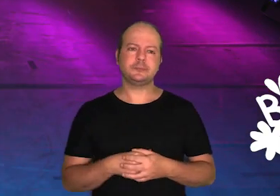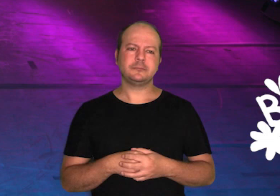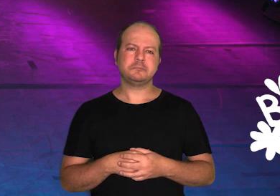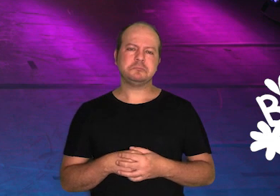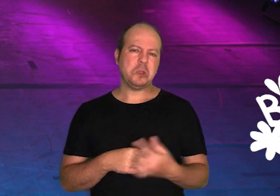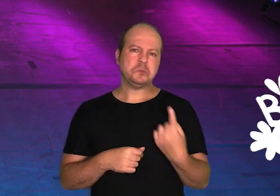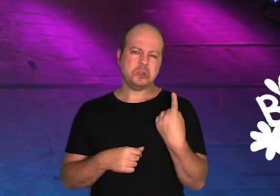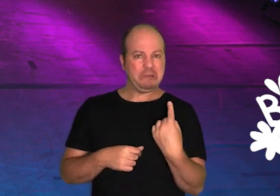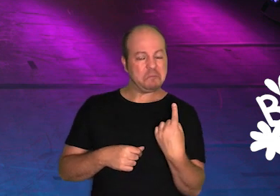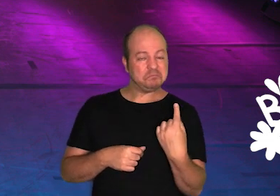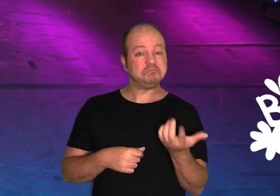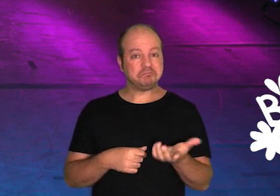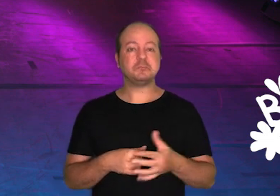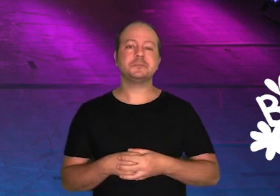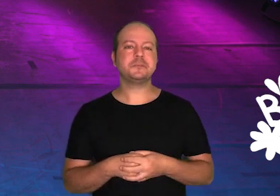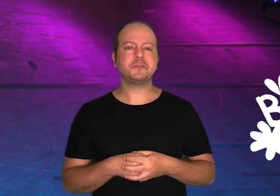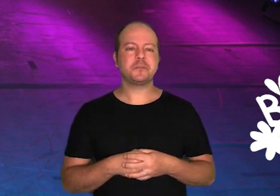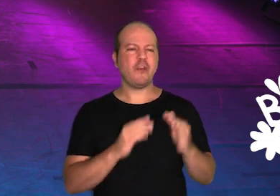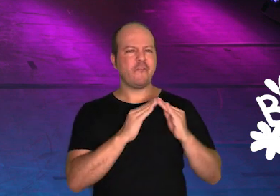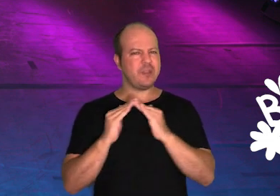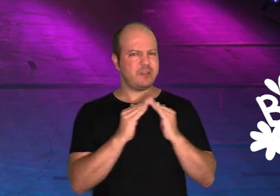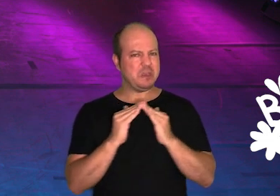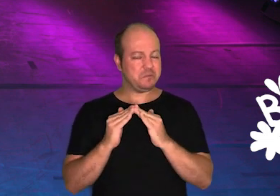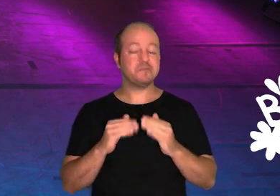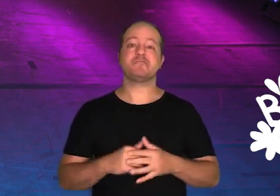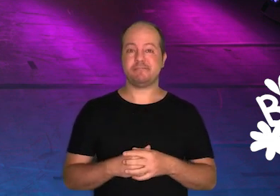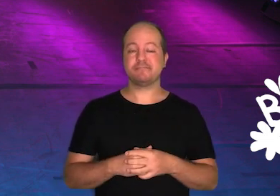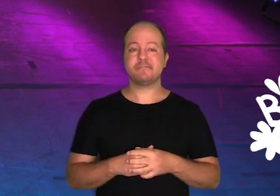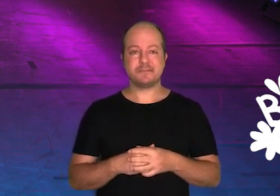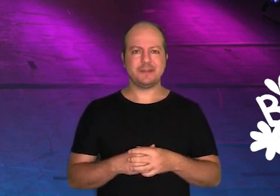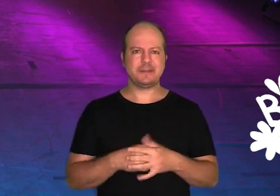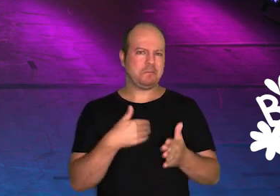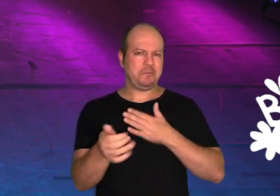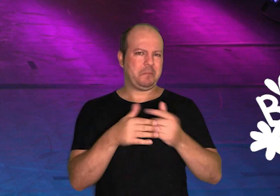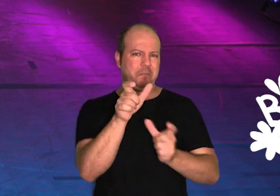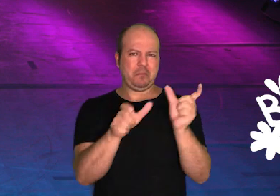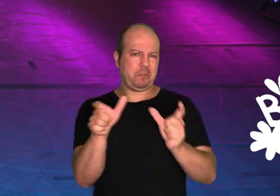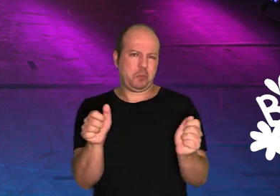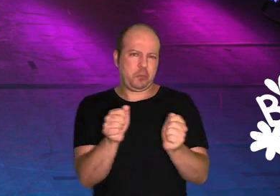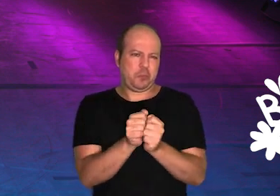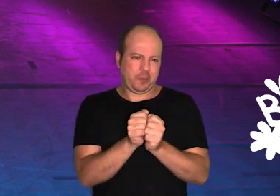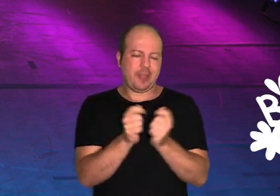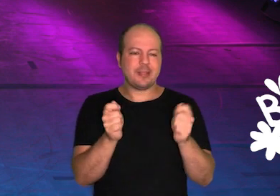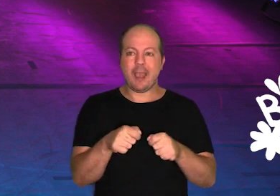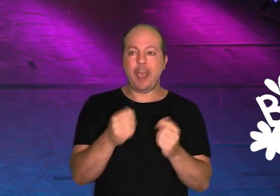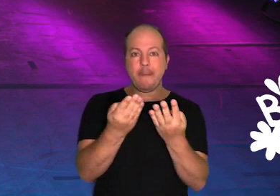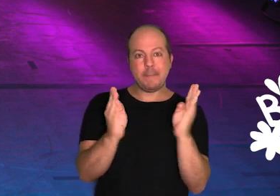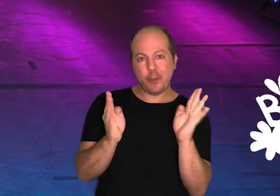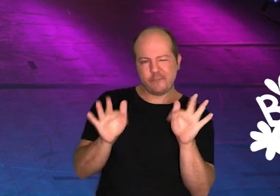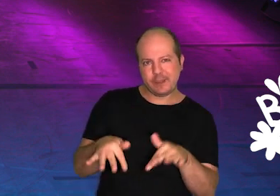Sozinha. Com os vizinhos. Com quem quiser. Fim de biombo.